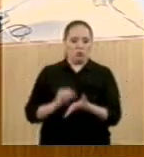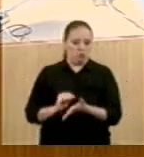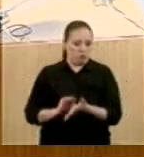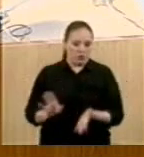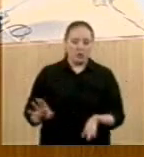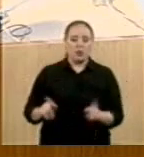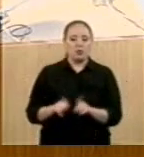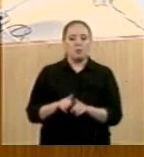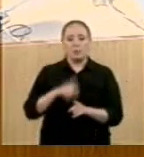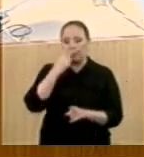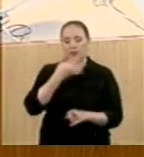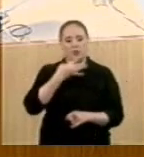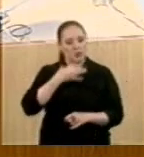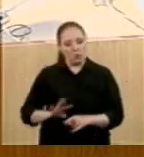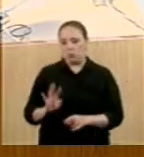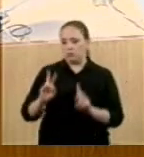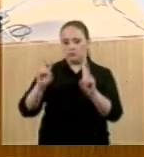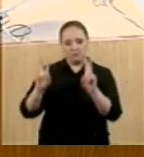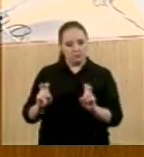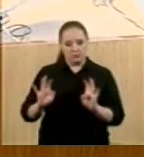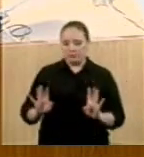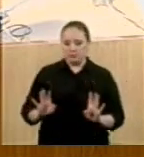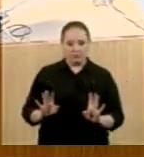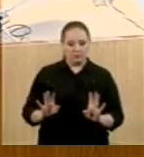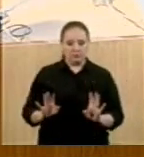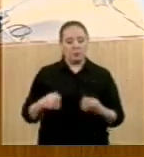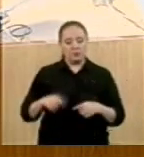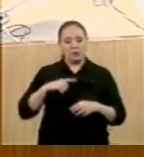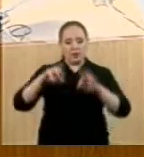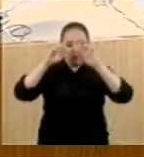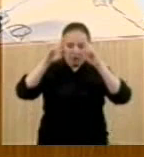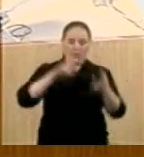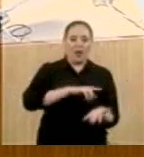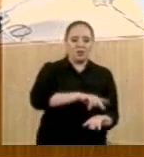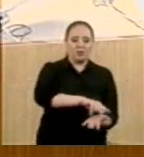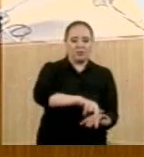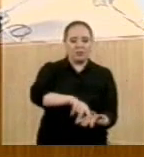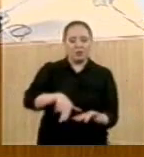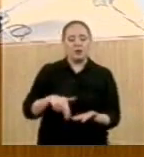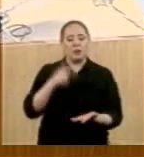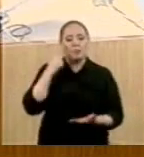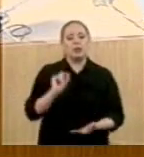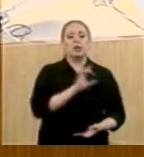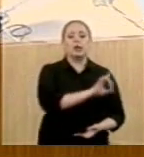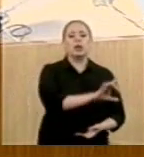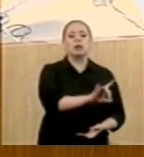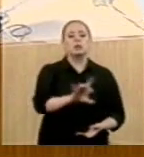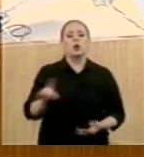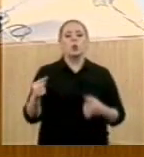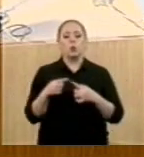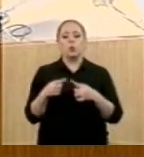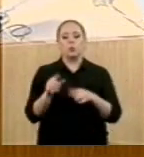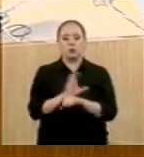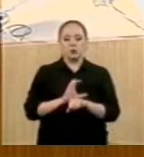verdadeiro desconhecimento, ao invés de com respeito à diversidade, para que cada um, à luz da